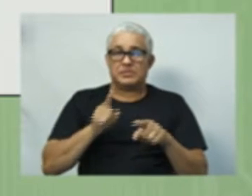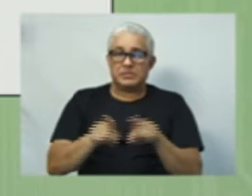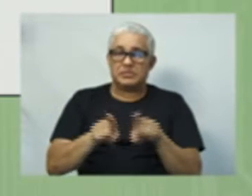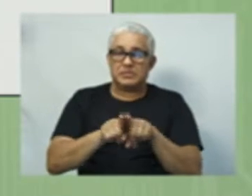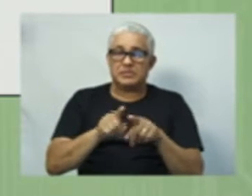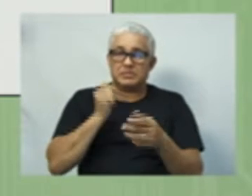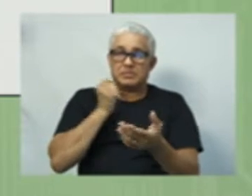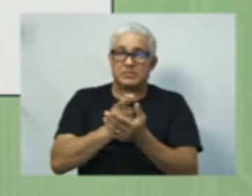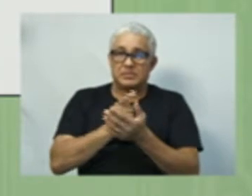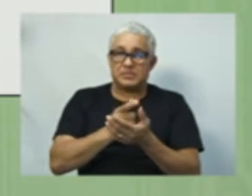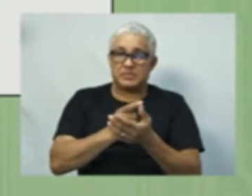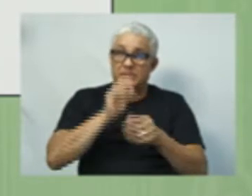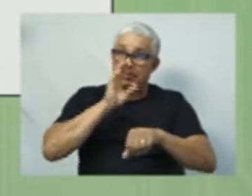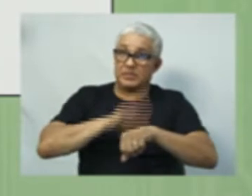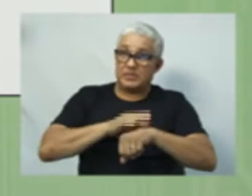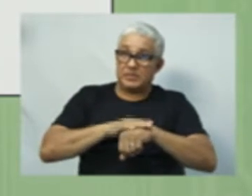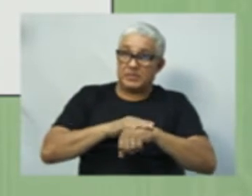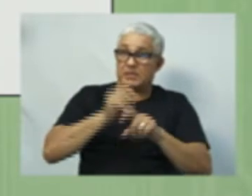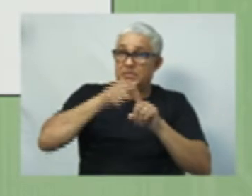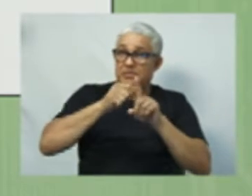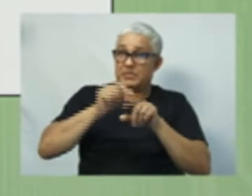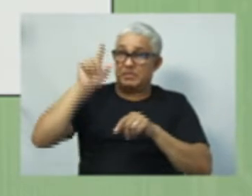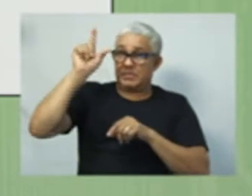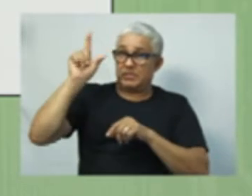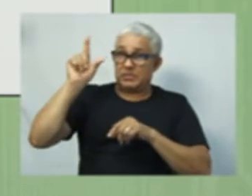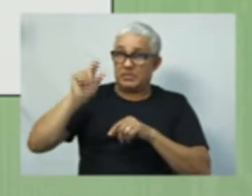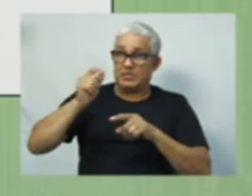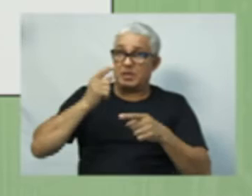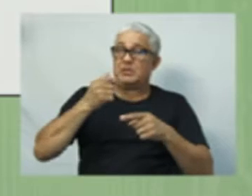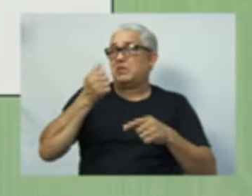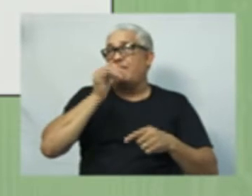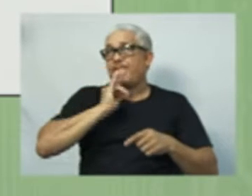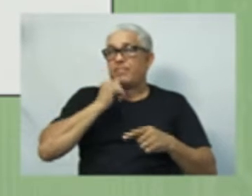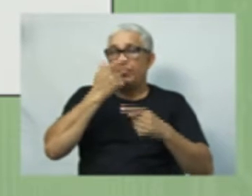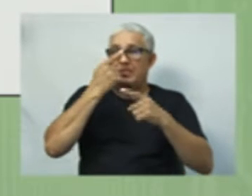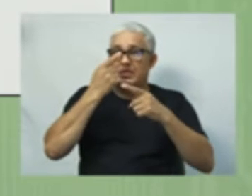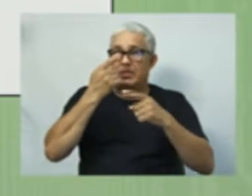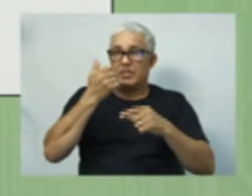prazo possível. Se você pode pagar em 10 vezes,